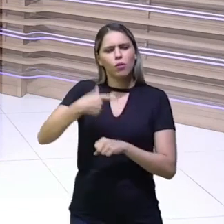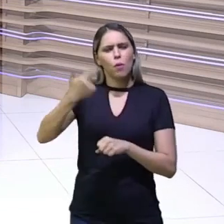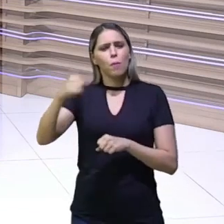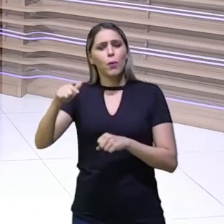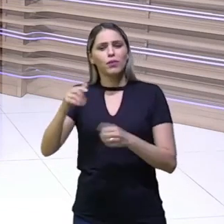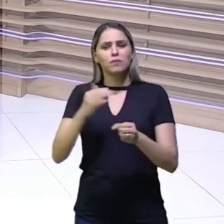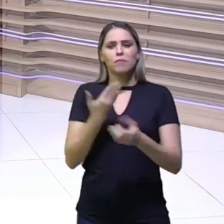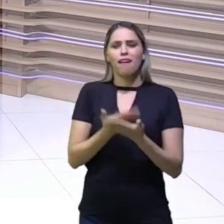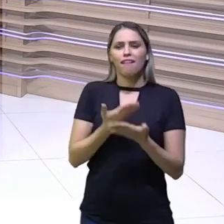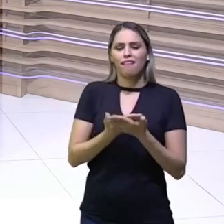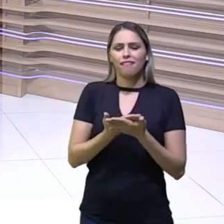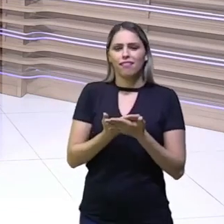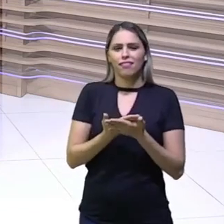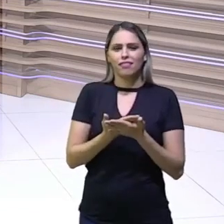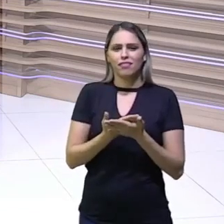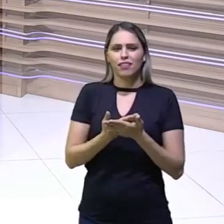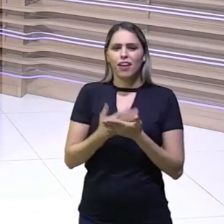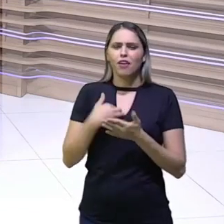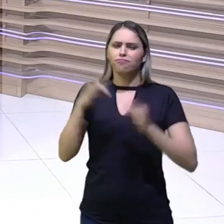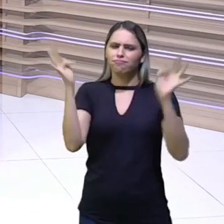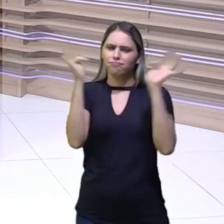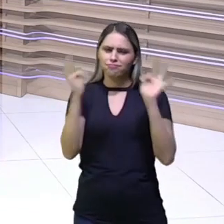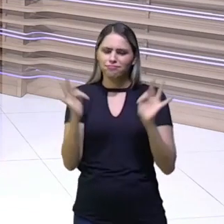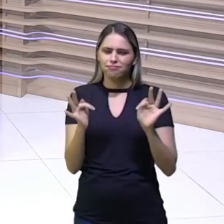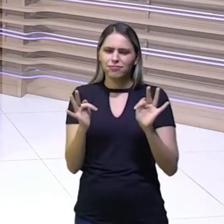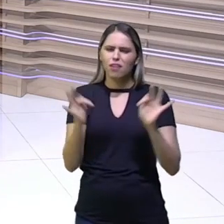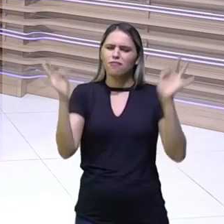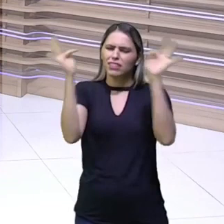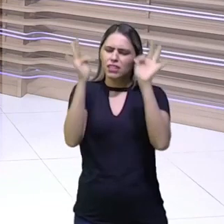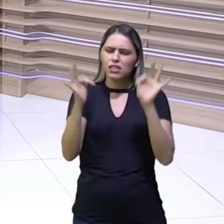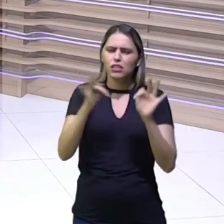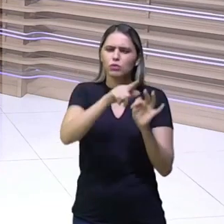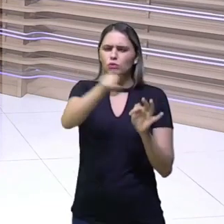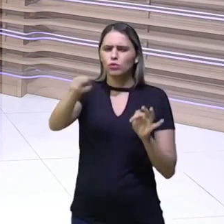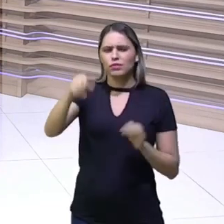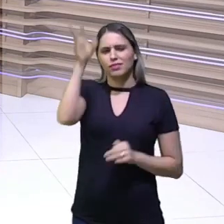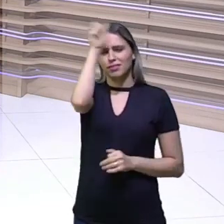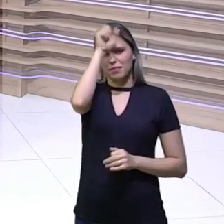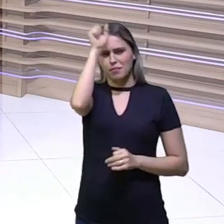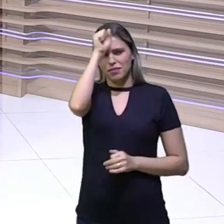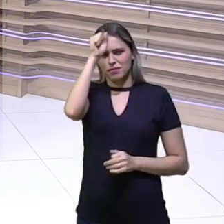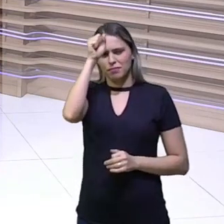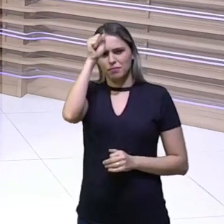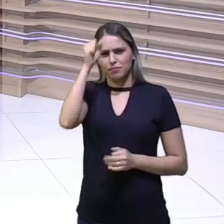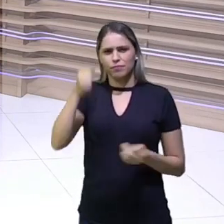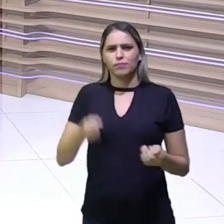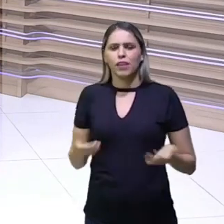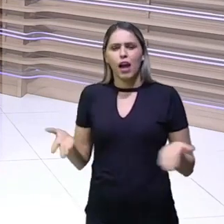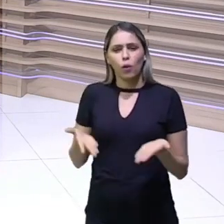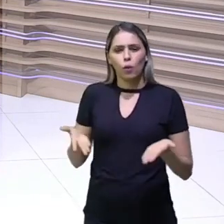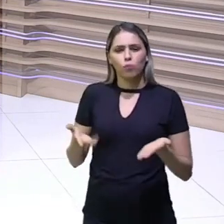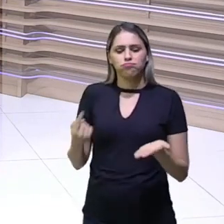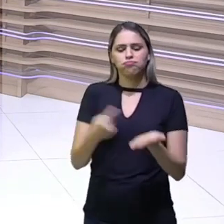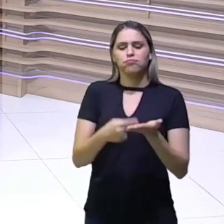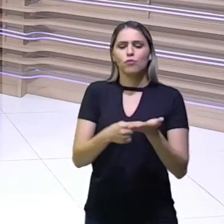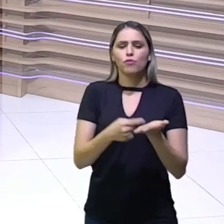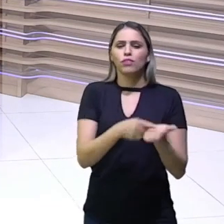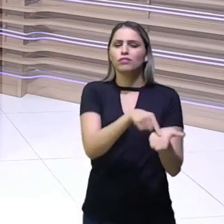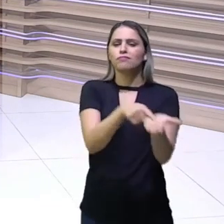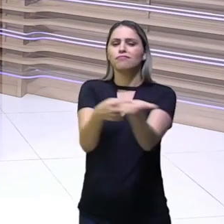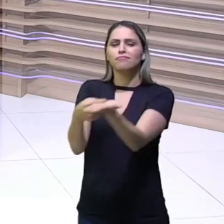aula. Estou feliz, estou muito feliz com o seu aprendizado. Quero agora te convidar